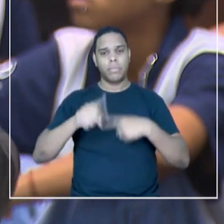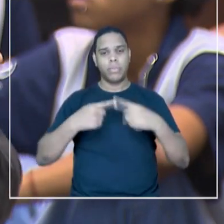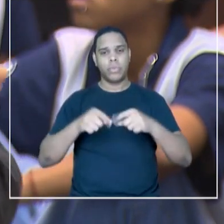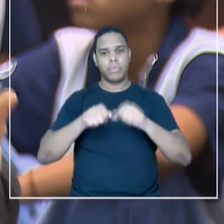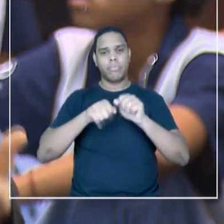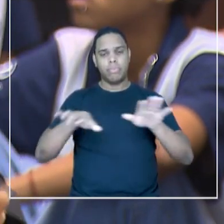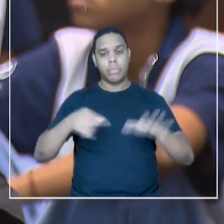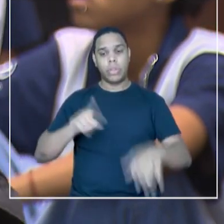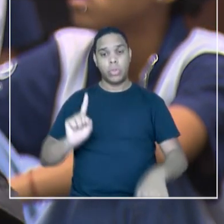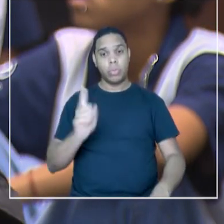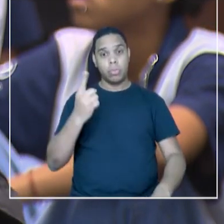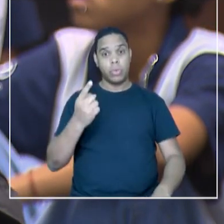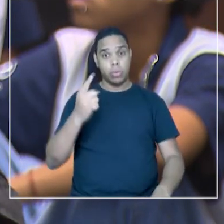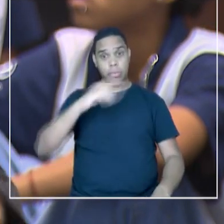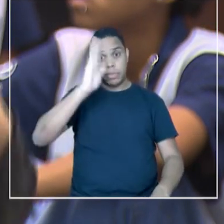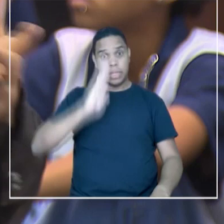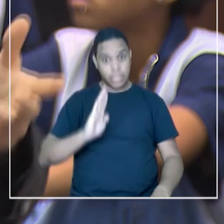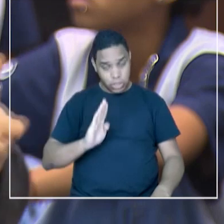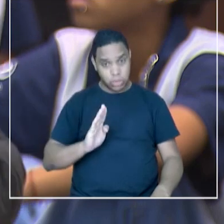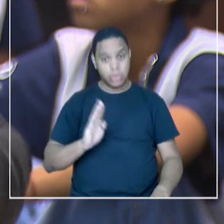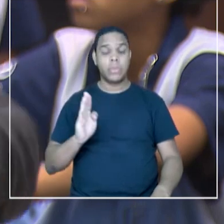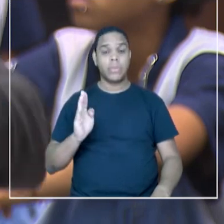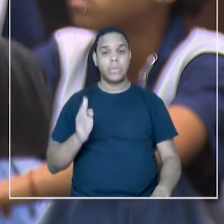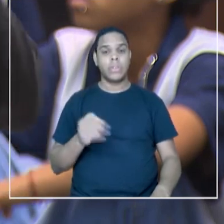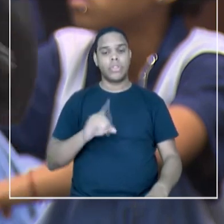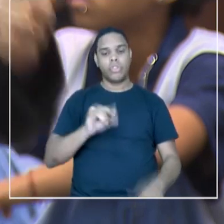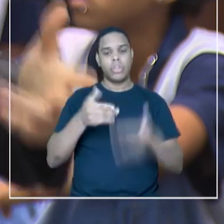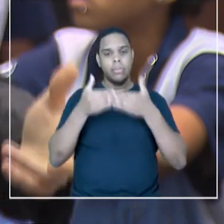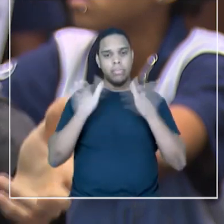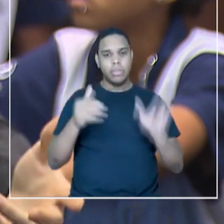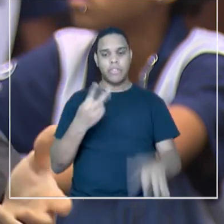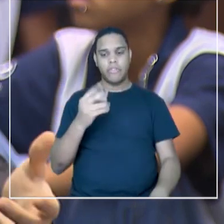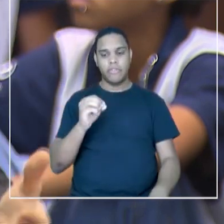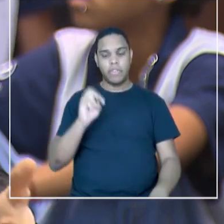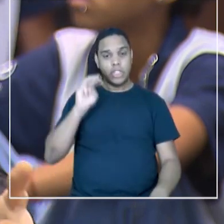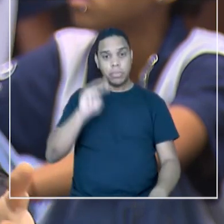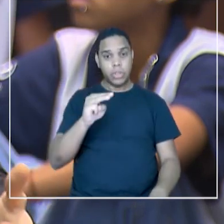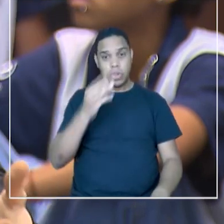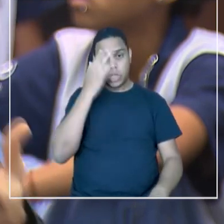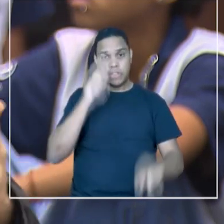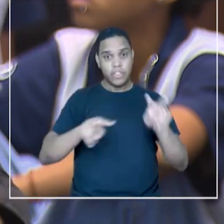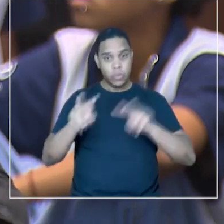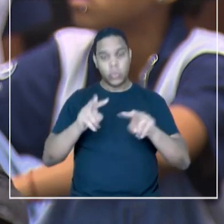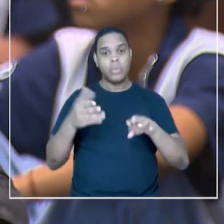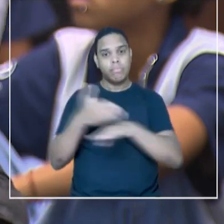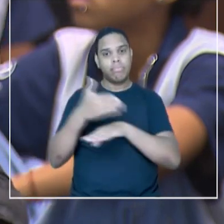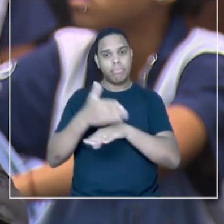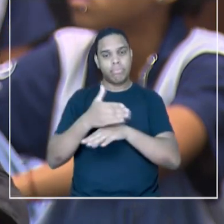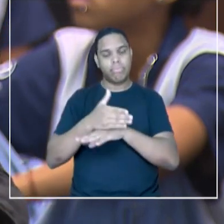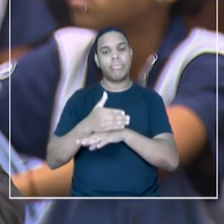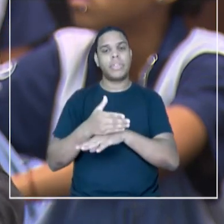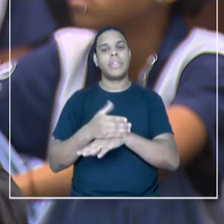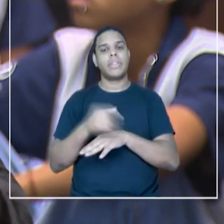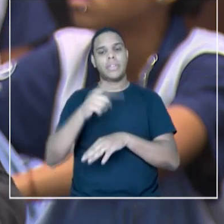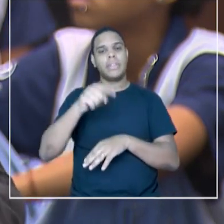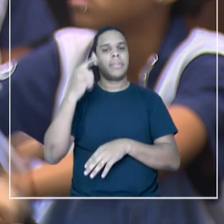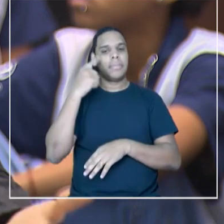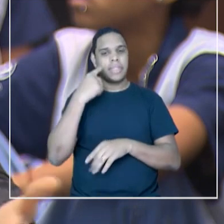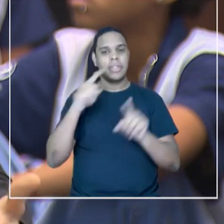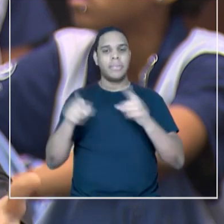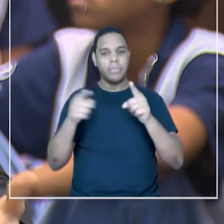1 do Brasil. No dia do lançamento, teve 20 milhões de visualizações. Então, é muito louco você pensar que uma música que